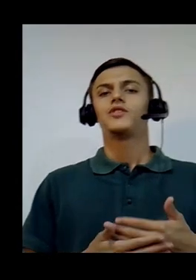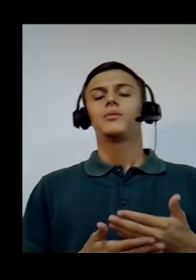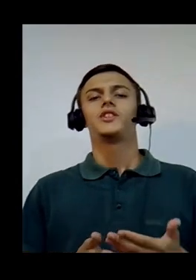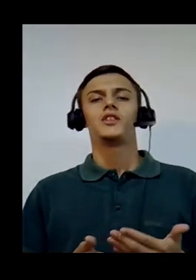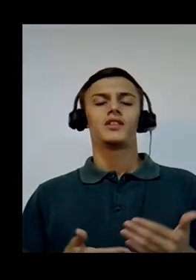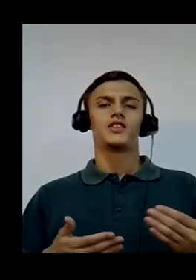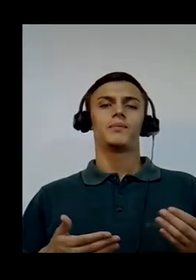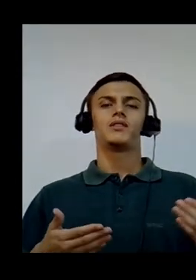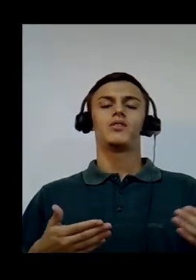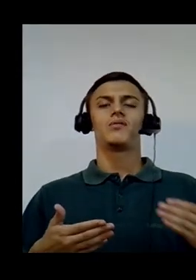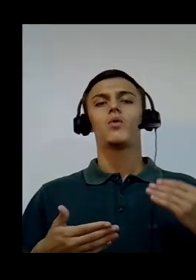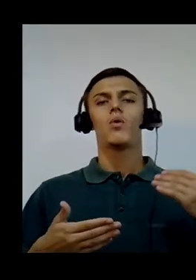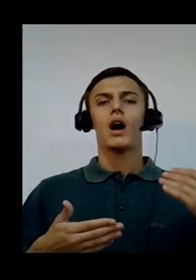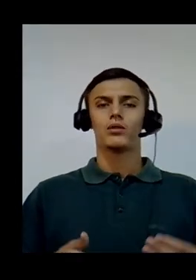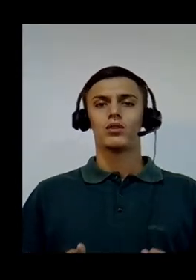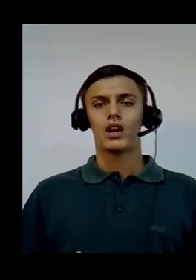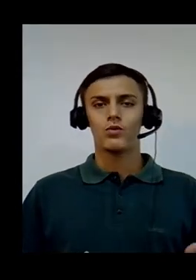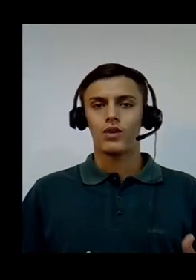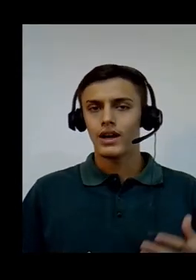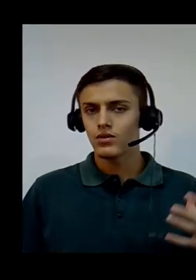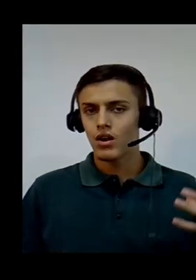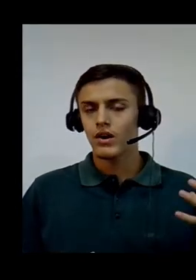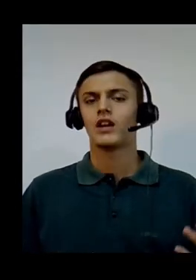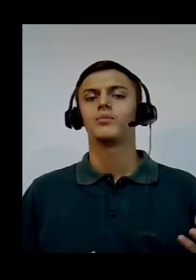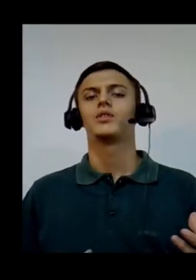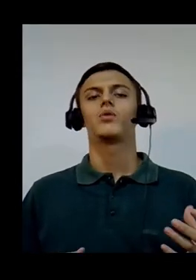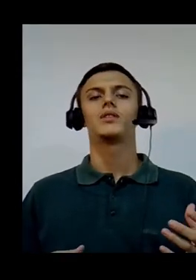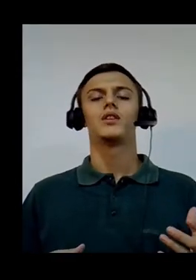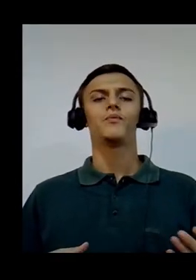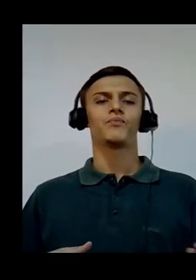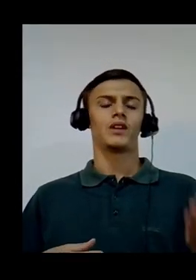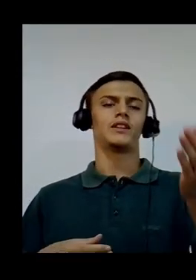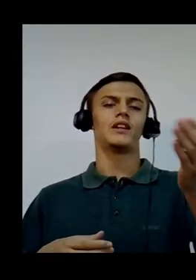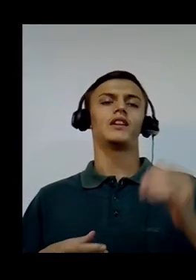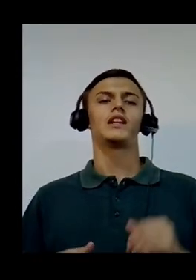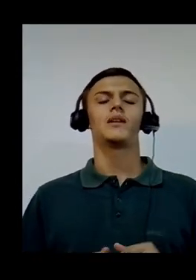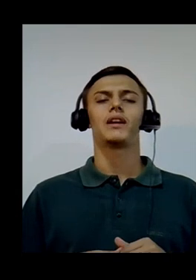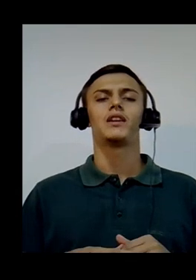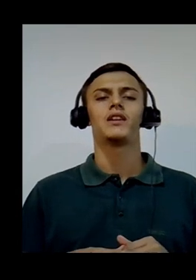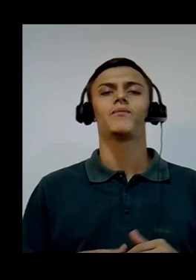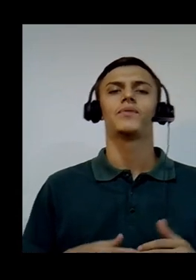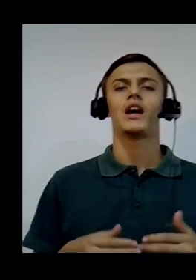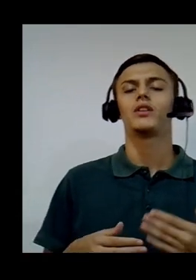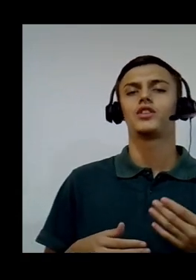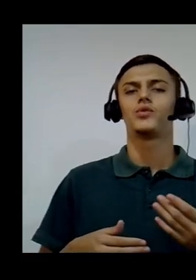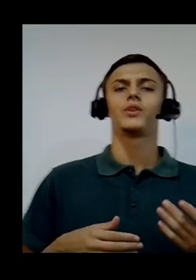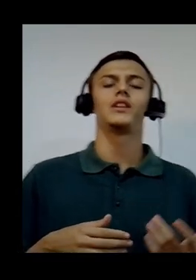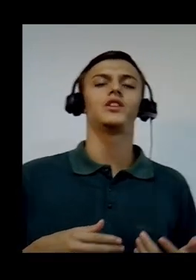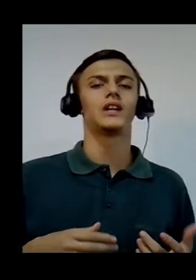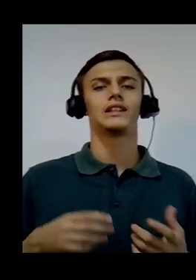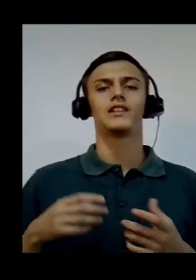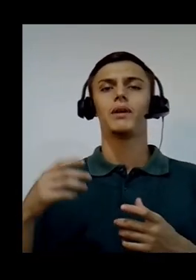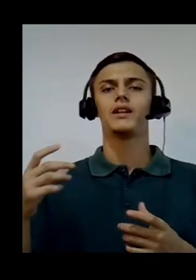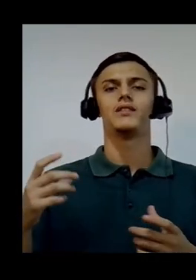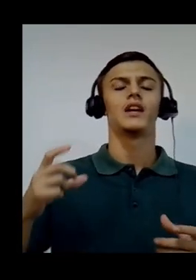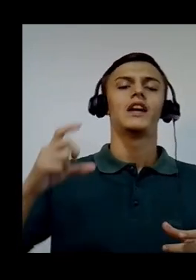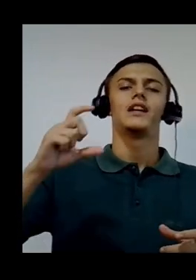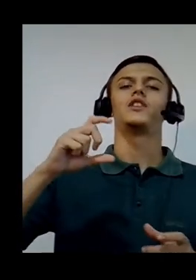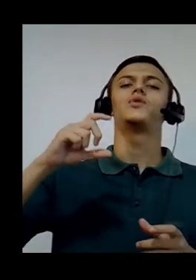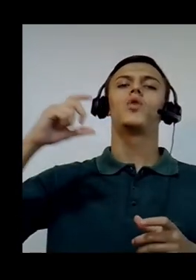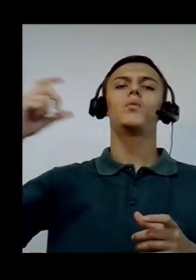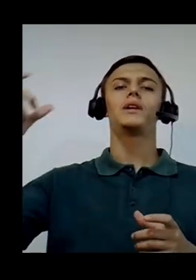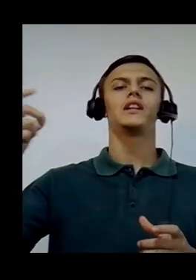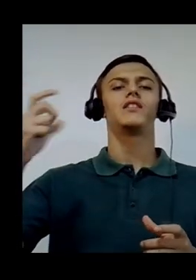Lembrando que em caso de emergência que seja preciso evacuar o local, vai soar o alarme de evacuação, né? E daí tem ali a plaquinha da rota de fuga identificada nas